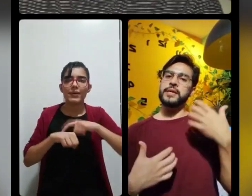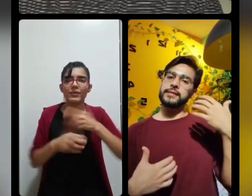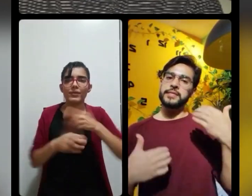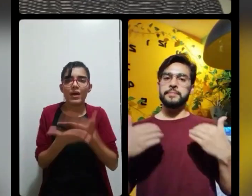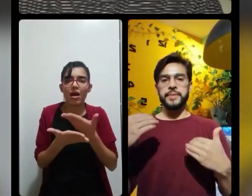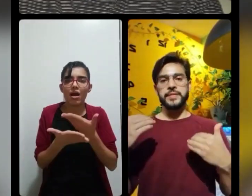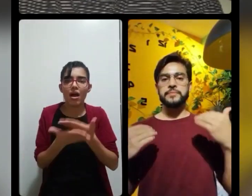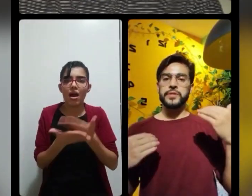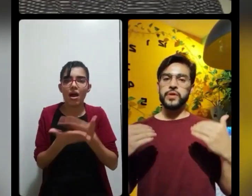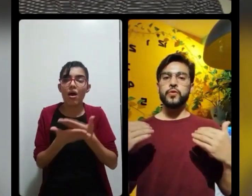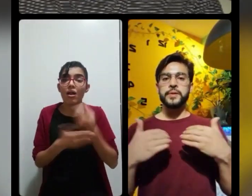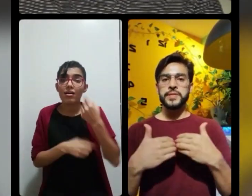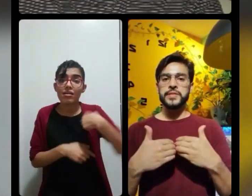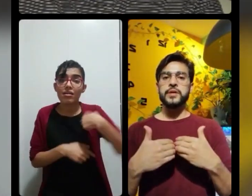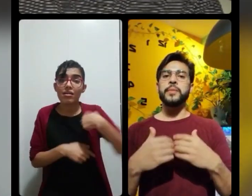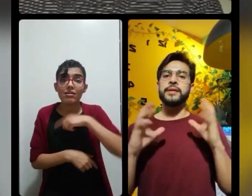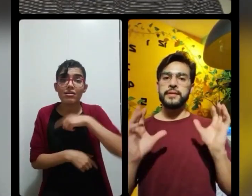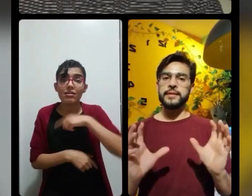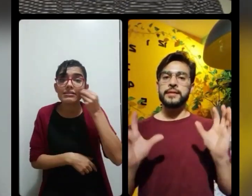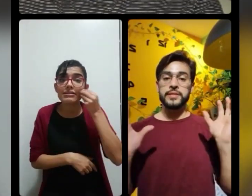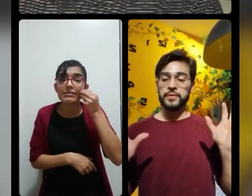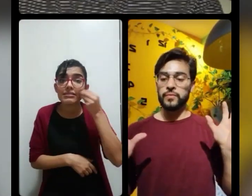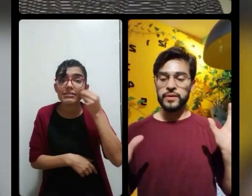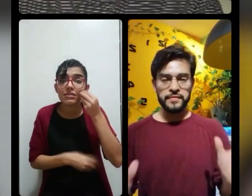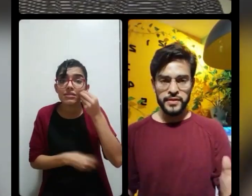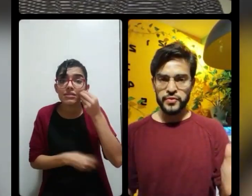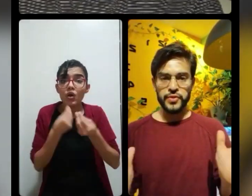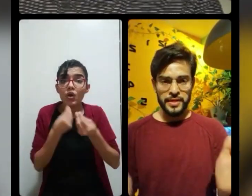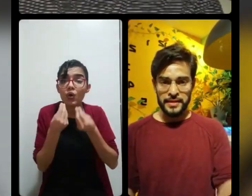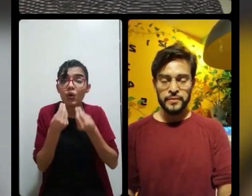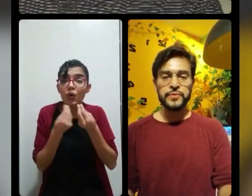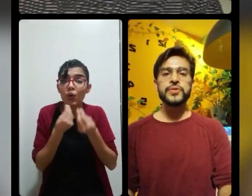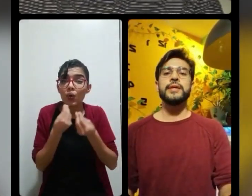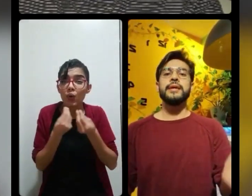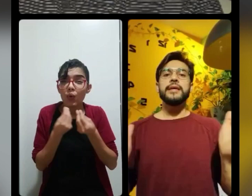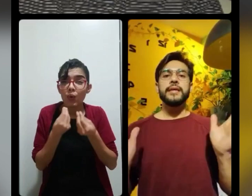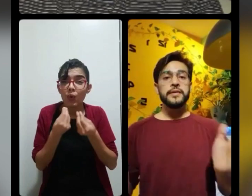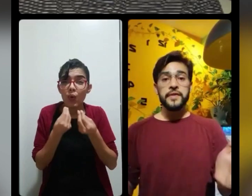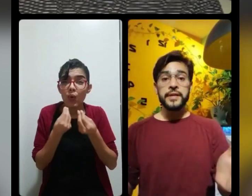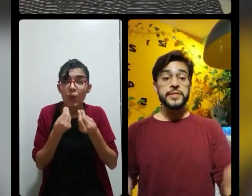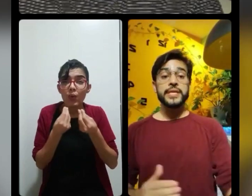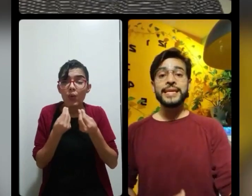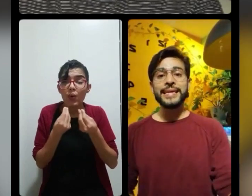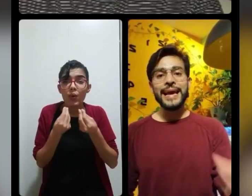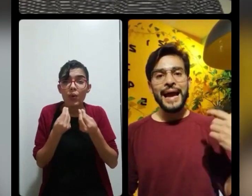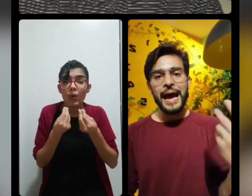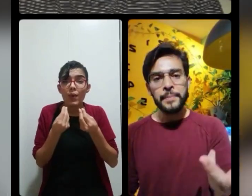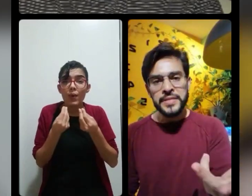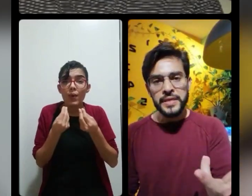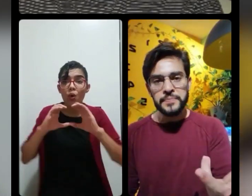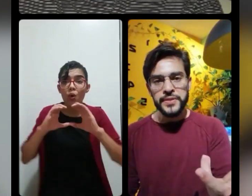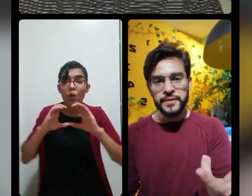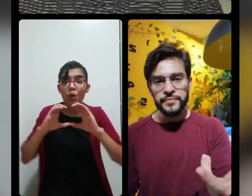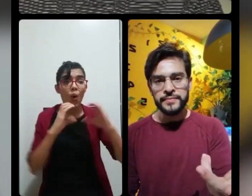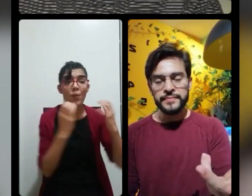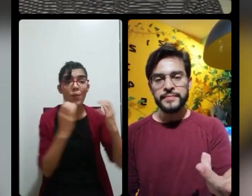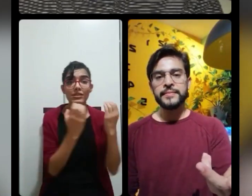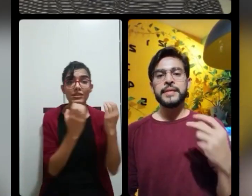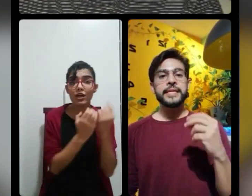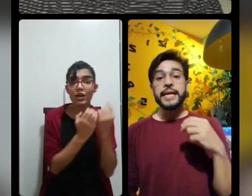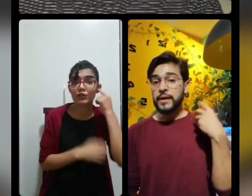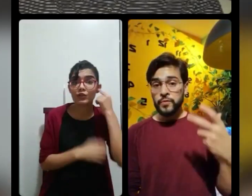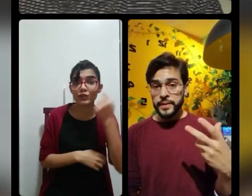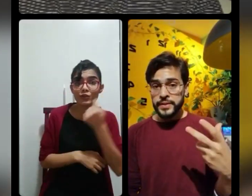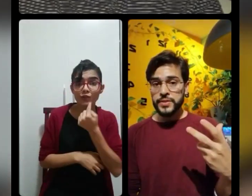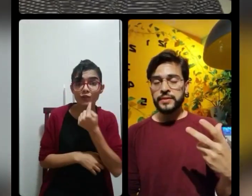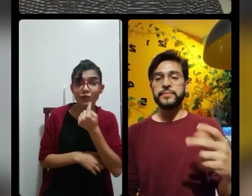se distanciar dessa percepção de compensação para entender que são universos ricos e diferentes. E que a percepção,